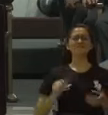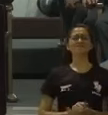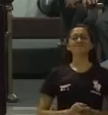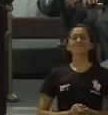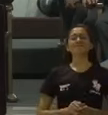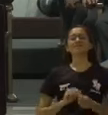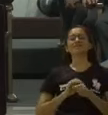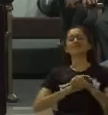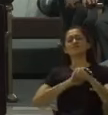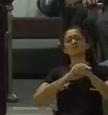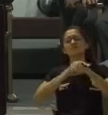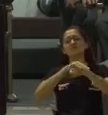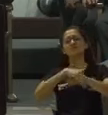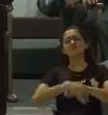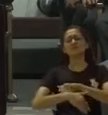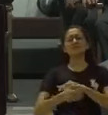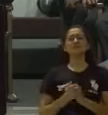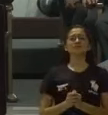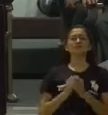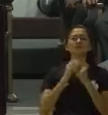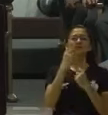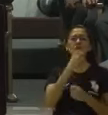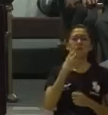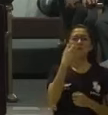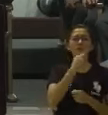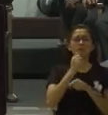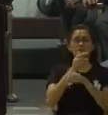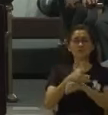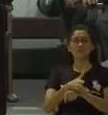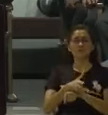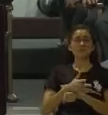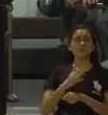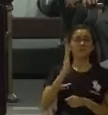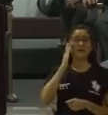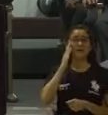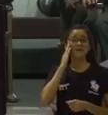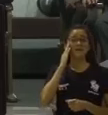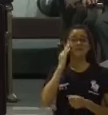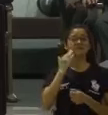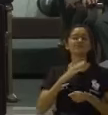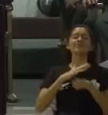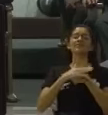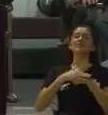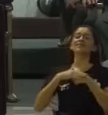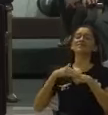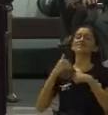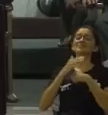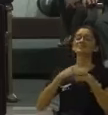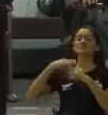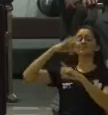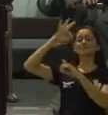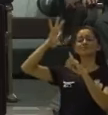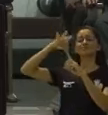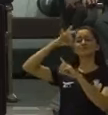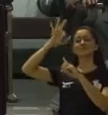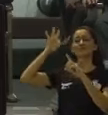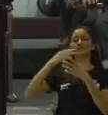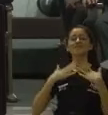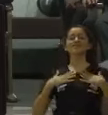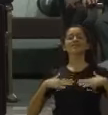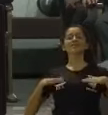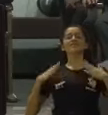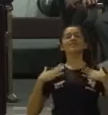passar noites escuras, mas também eu sei o que é ser acalentado e receber o